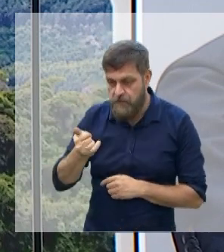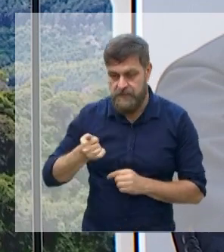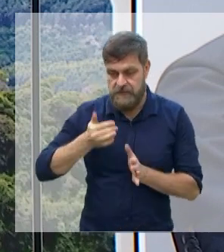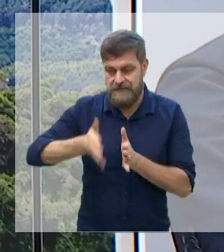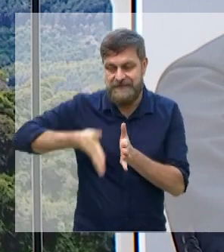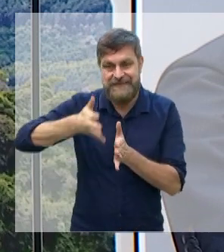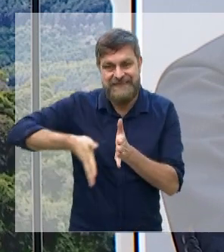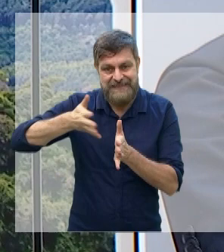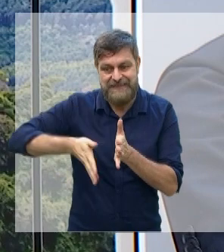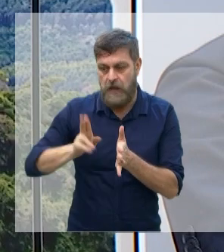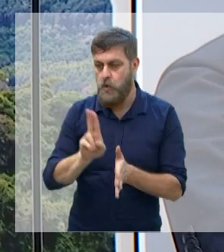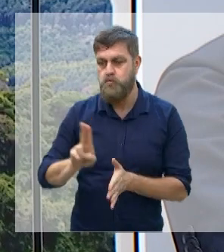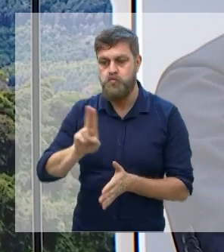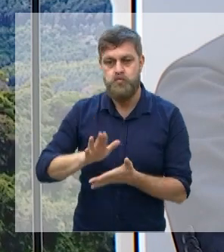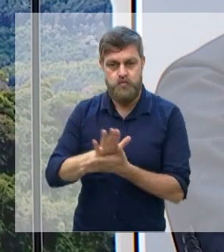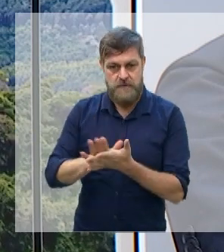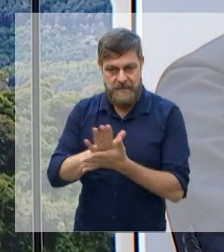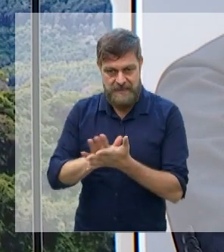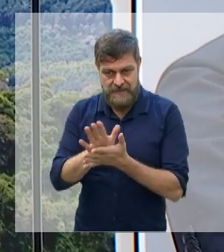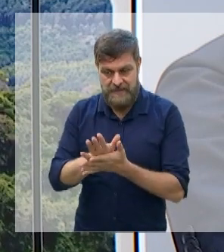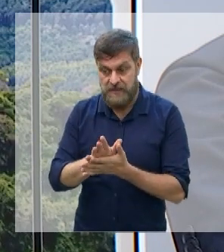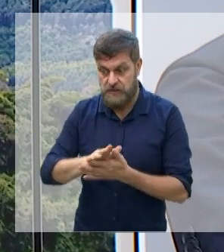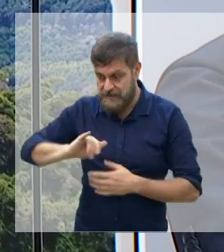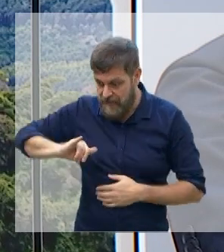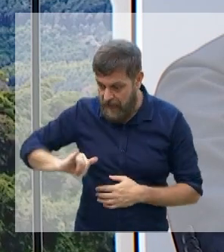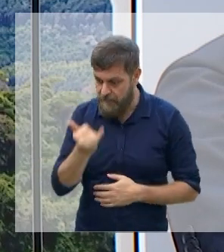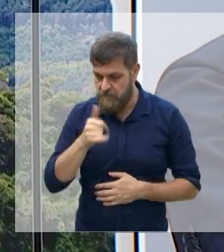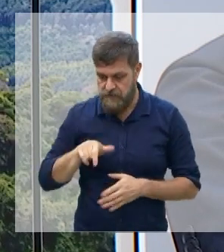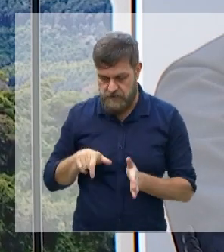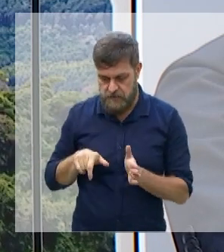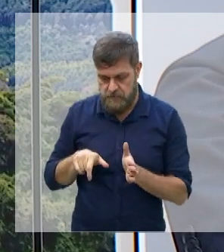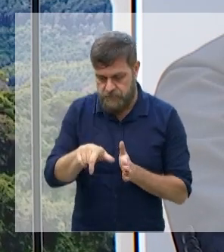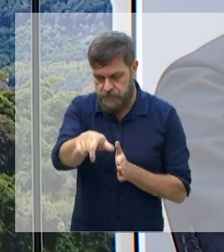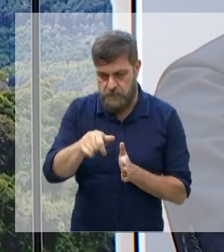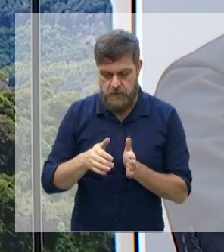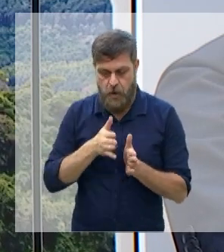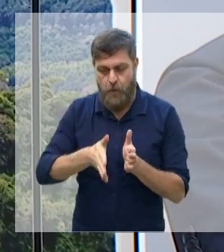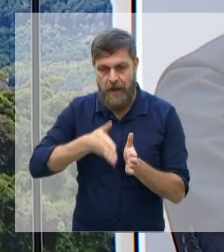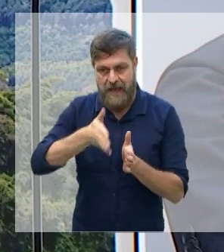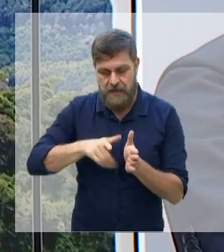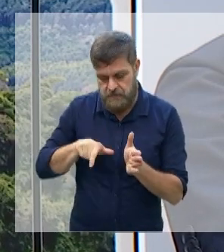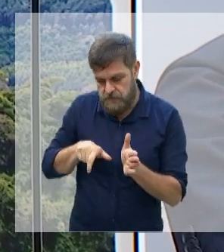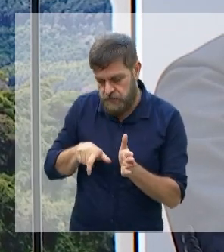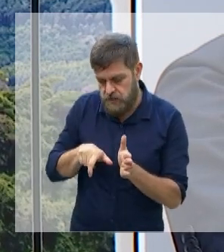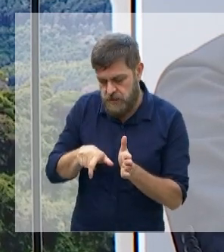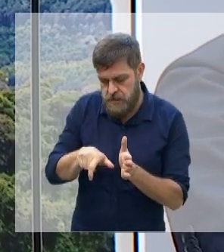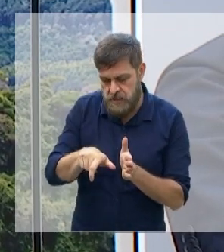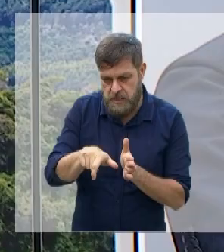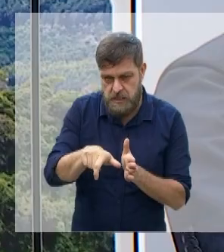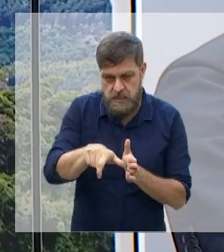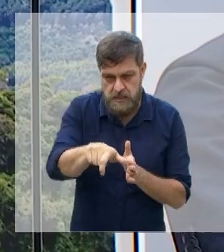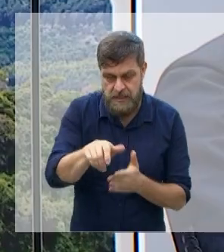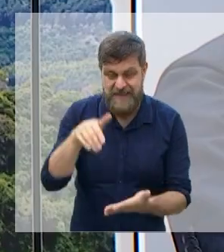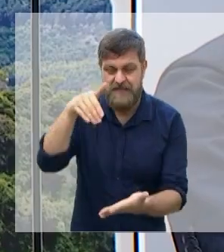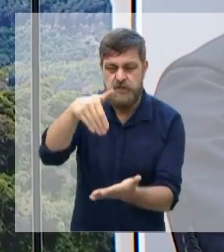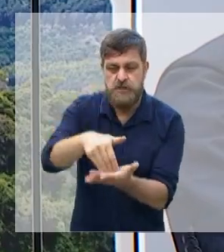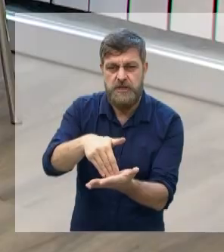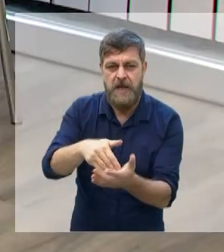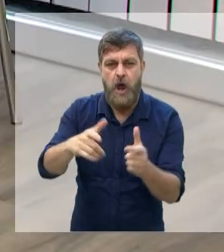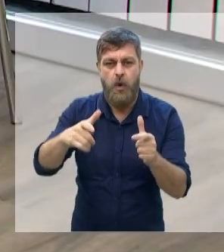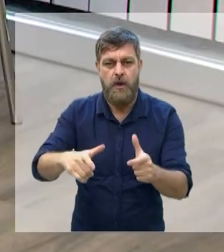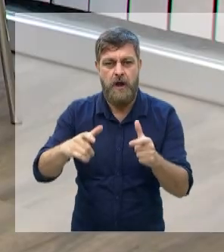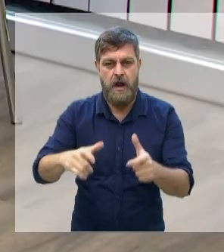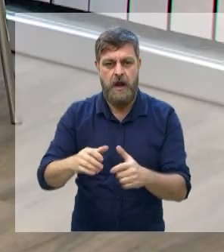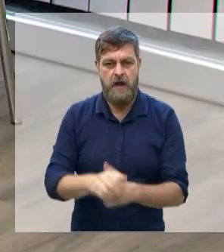desativado estamos indo pelo corredor campo grande ora quem chega na chamada vila aurocan sim